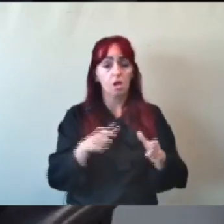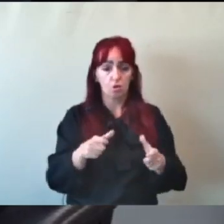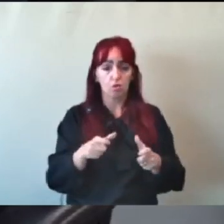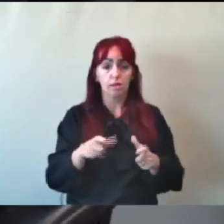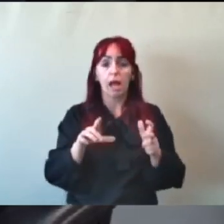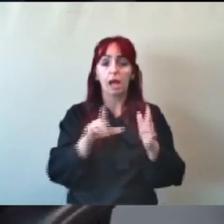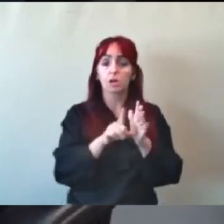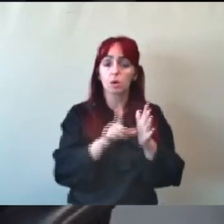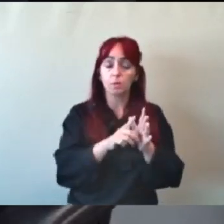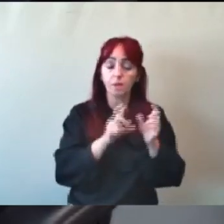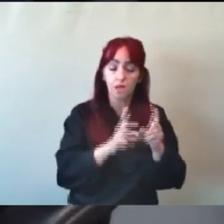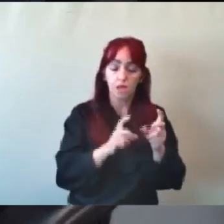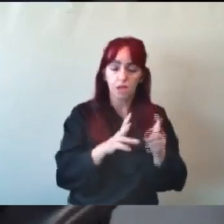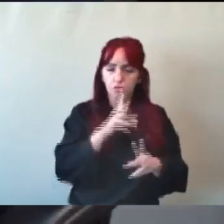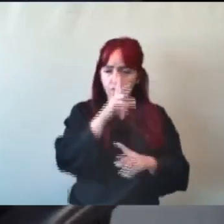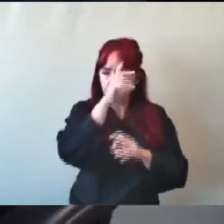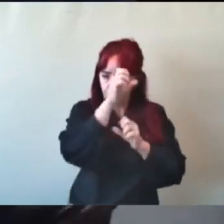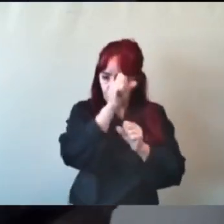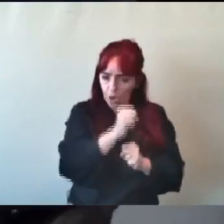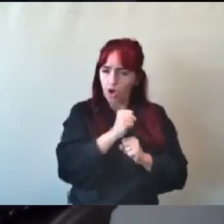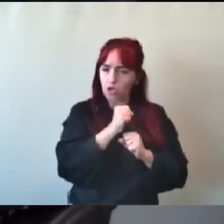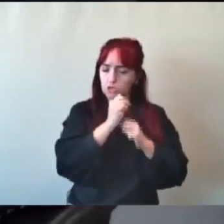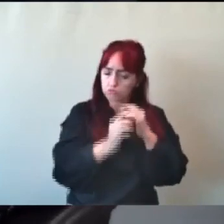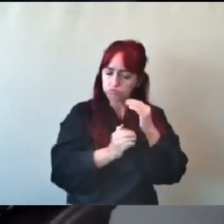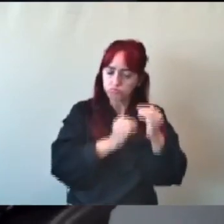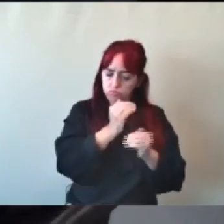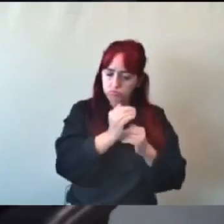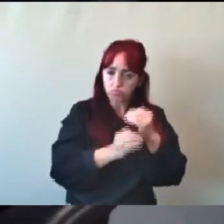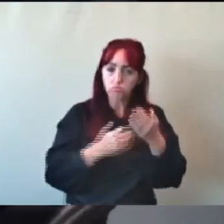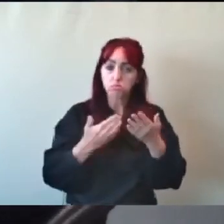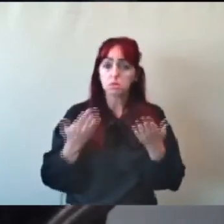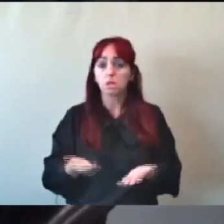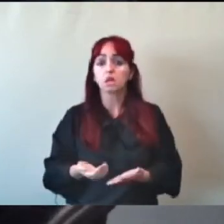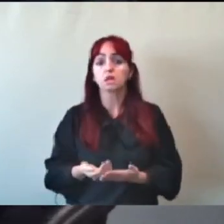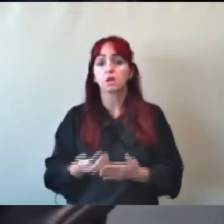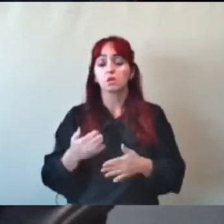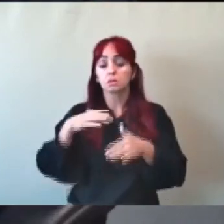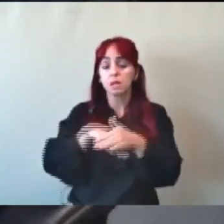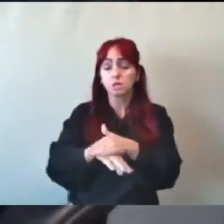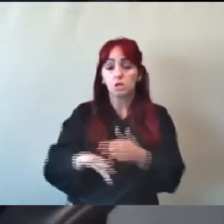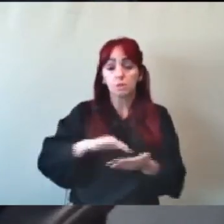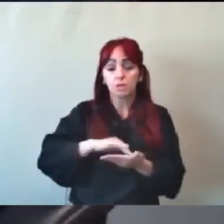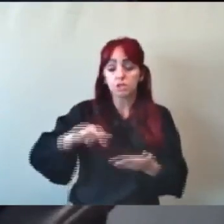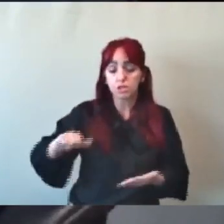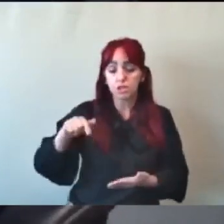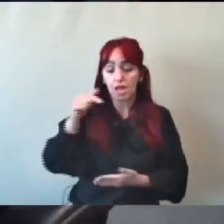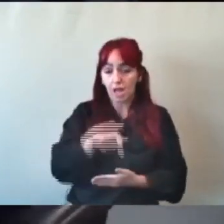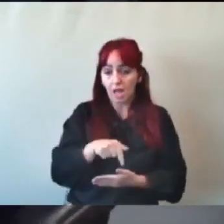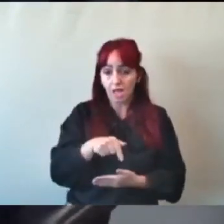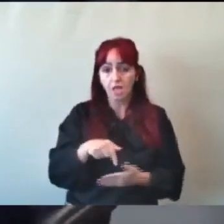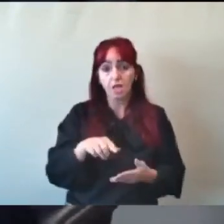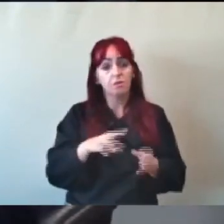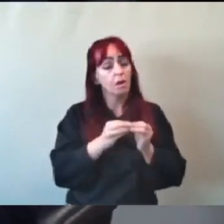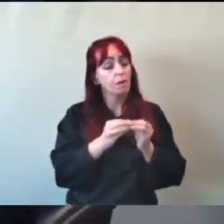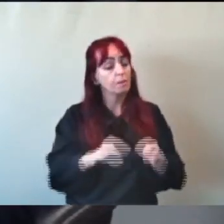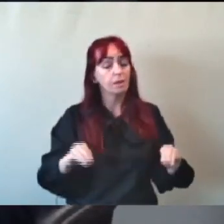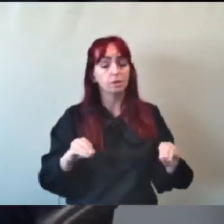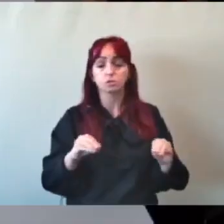forte, bombando, né? Então, tirar esse estacionamento ali vai prejudicar, em especial, aos